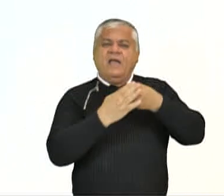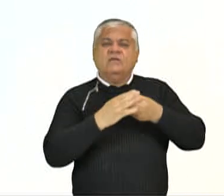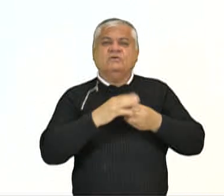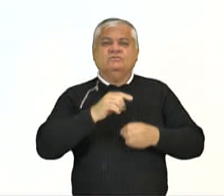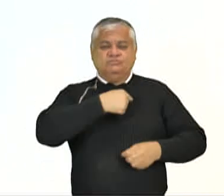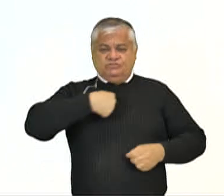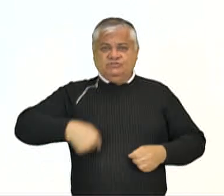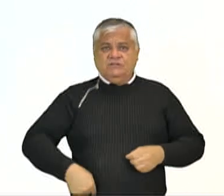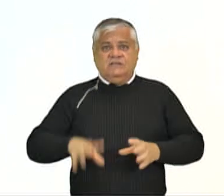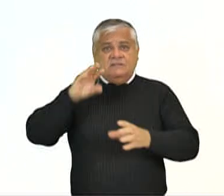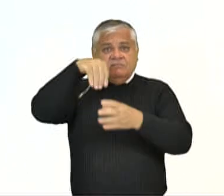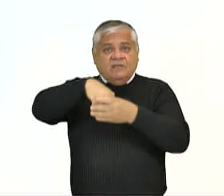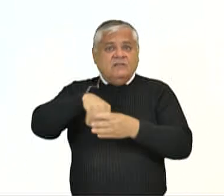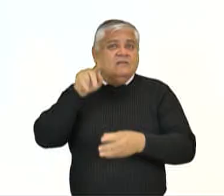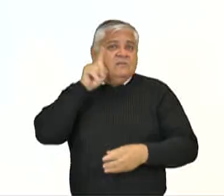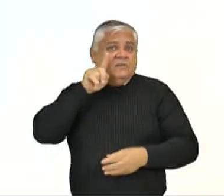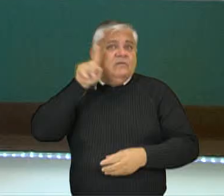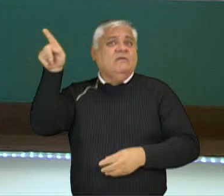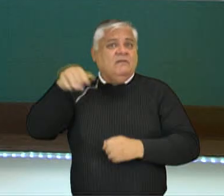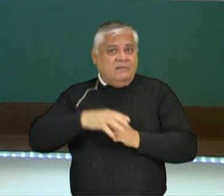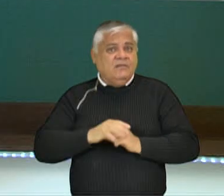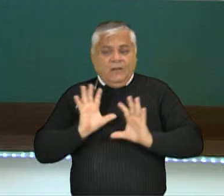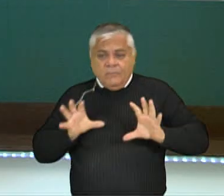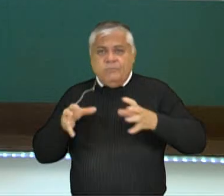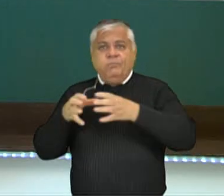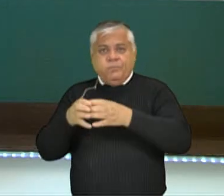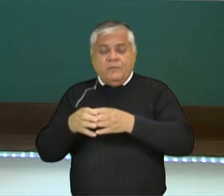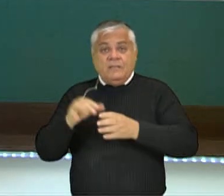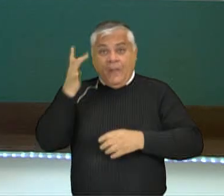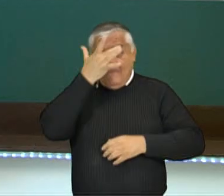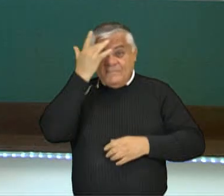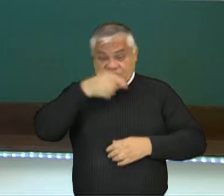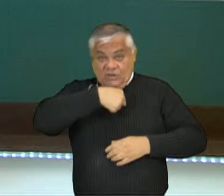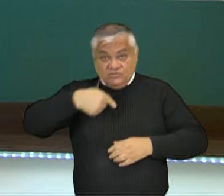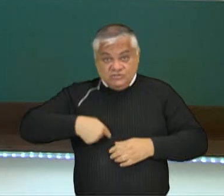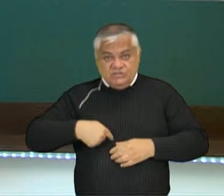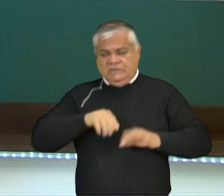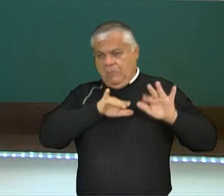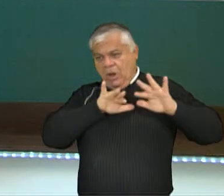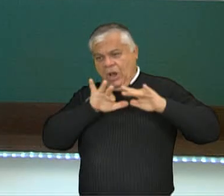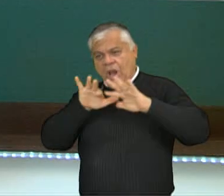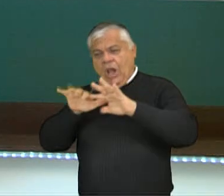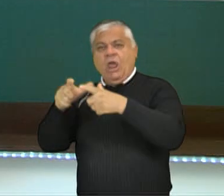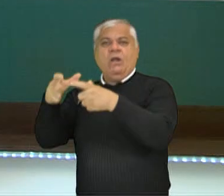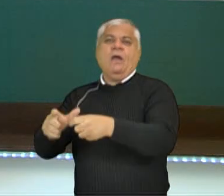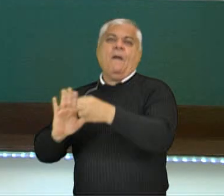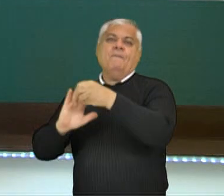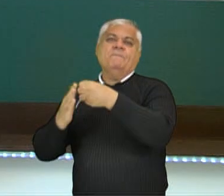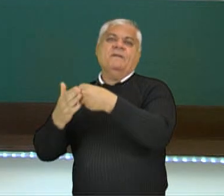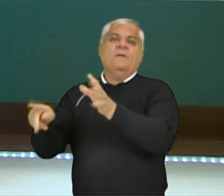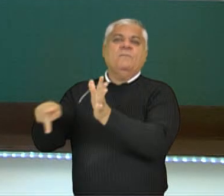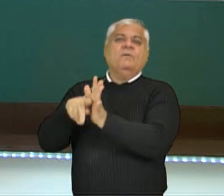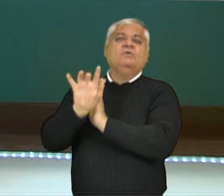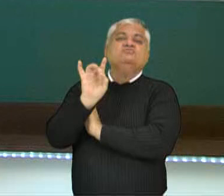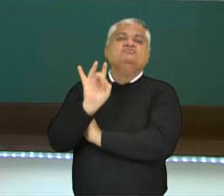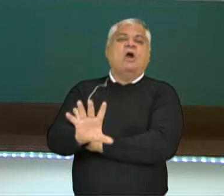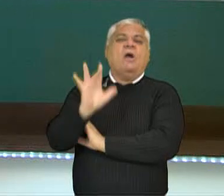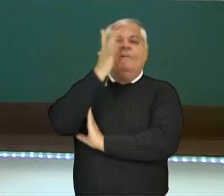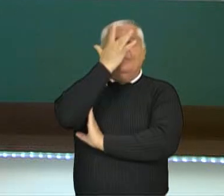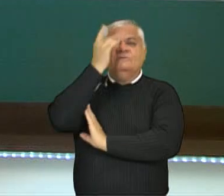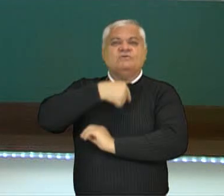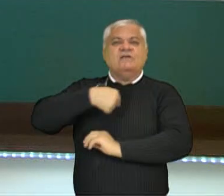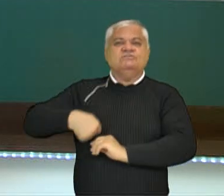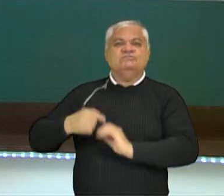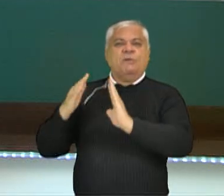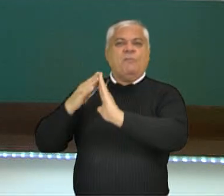chinês dentro dos Estados Unidos. Então as pessoas se concentram ali por ter a mesma etnia para poder então se desenvolver melhor